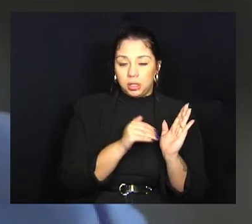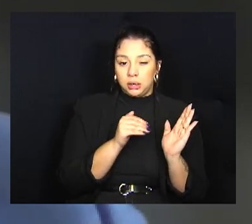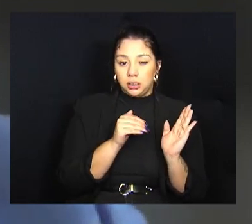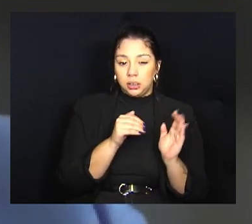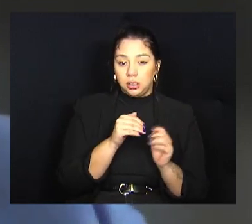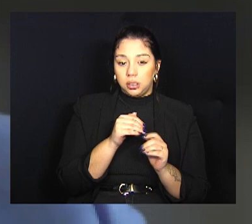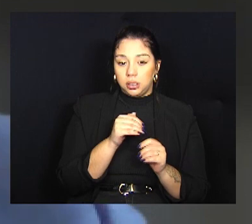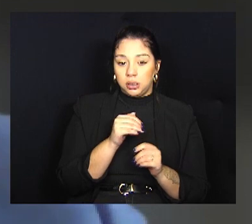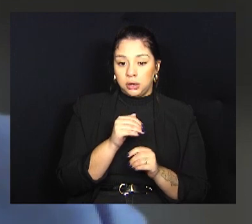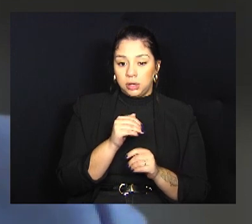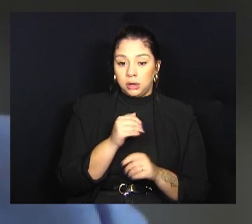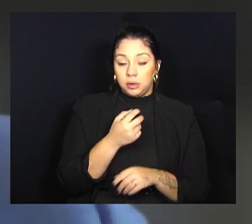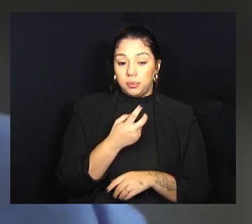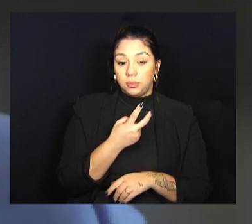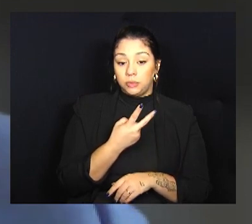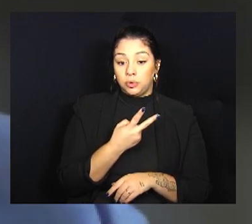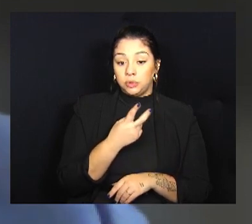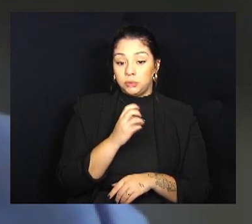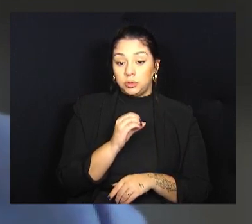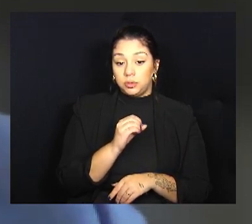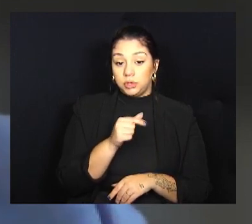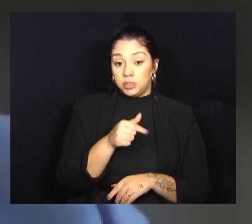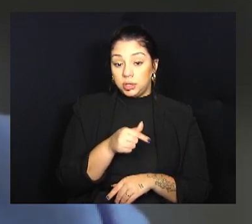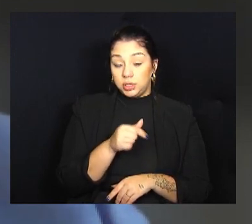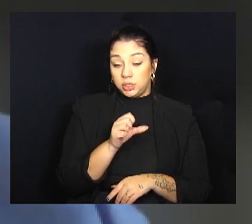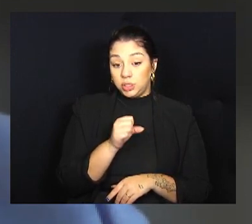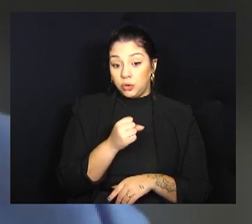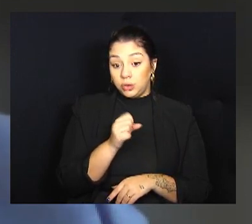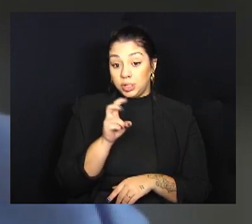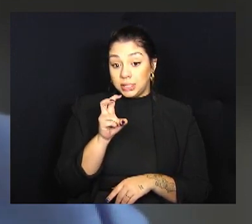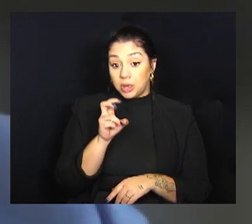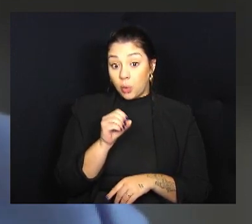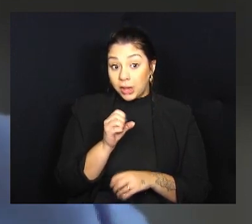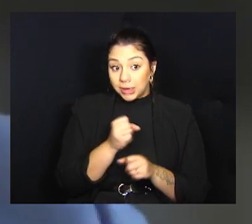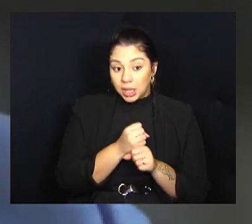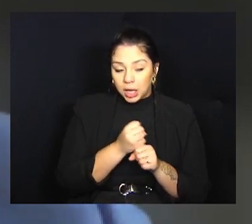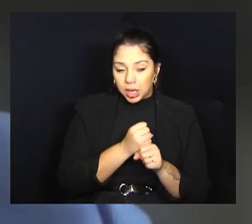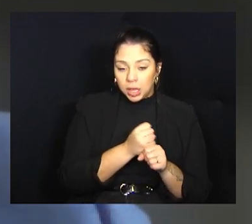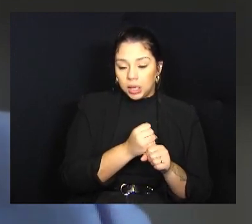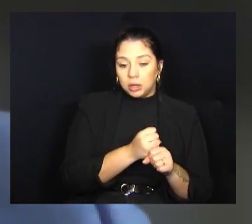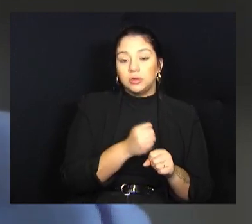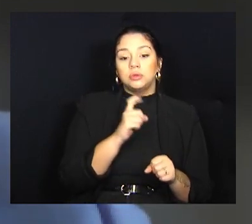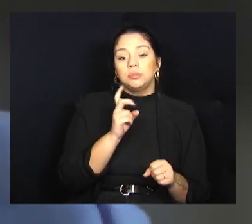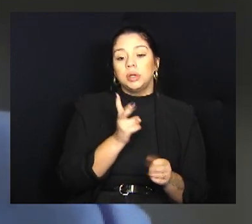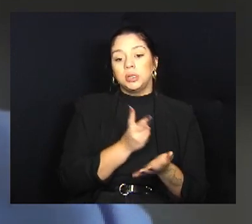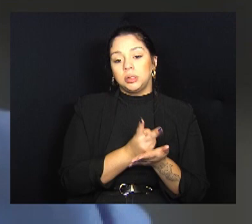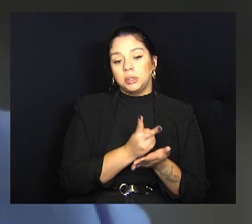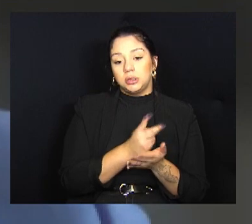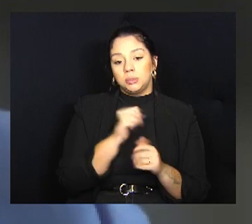78. Então, são 50 anos para a tributação ficar efetivamente no setor destino.